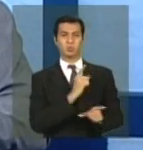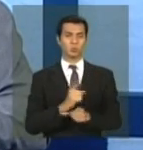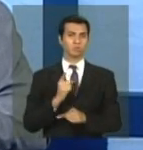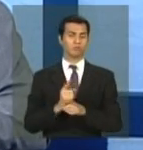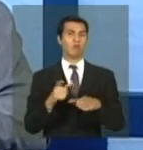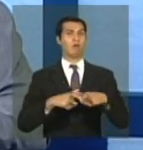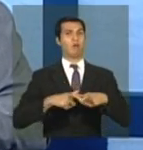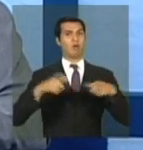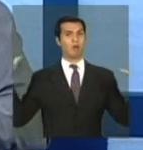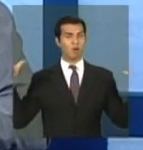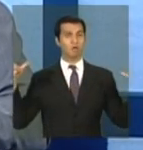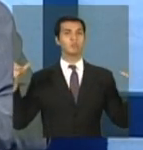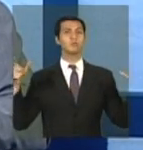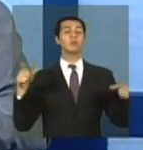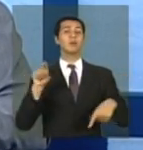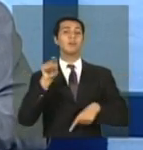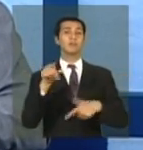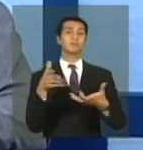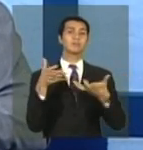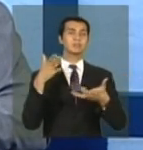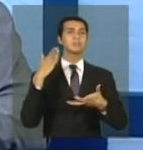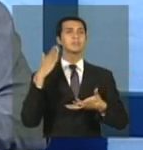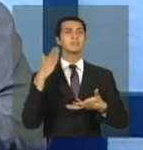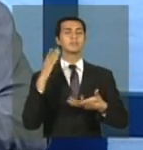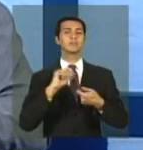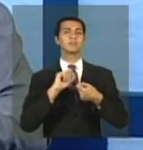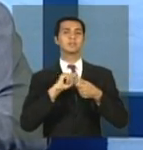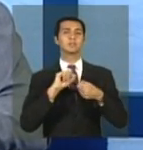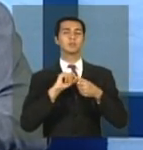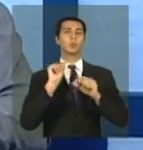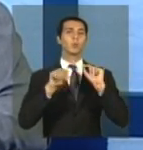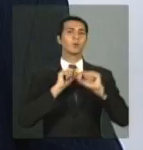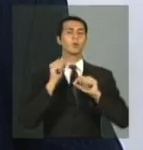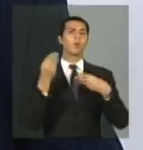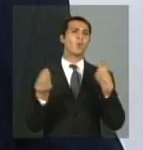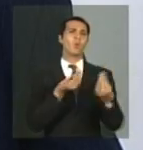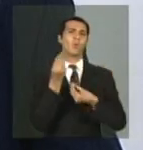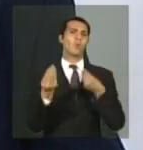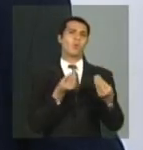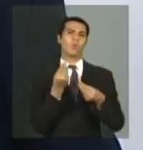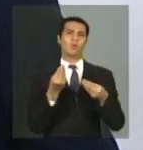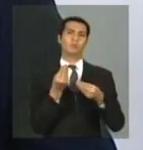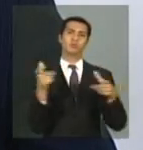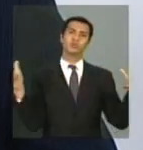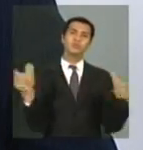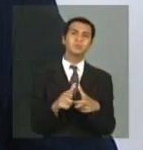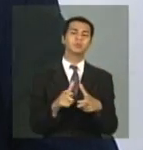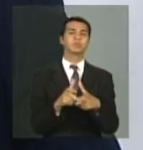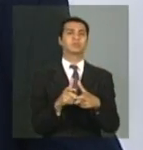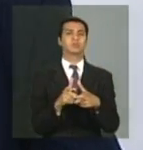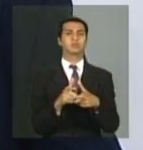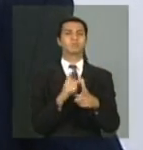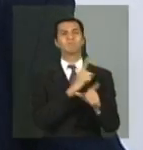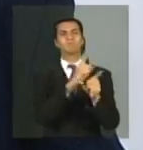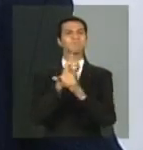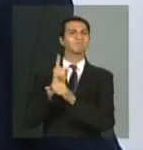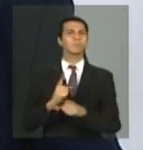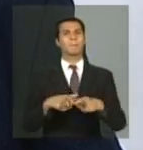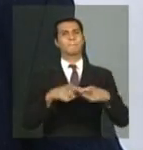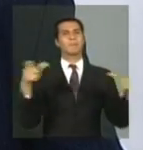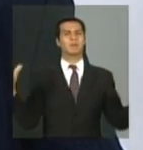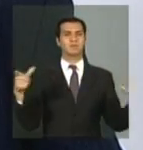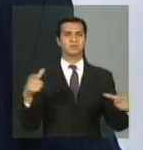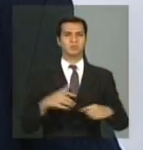ele quer saber o que pode fazer justamente para diminuir esse índice. Como Renato Andrade, de Monção,